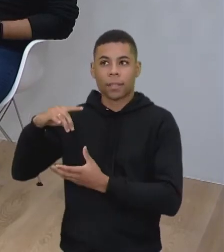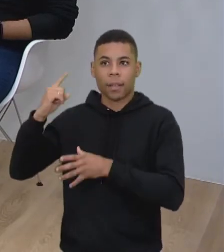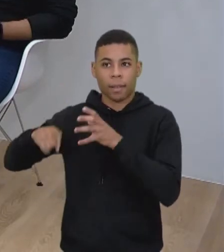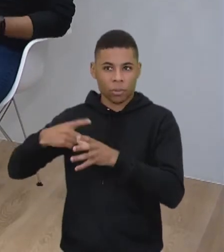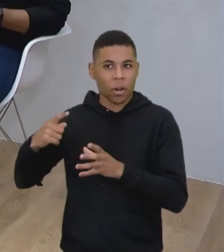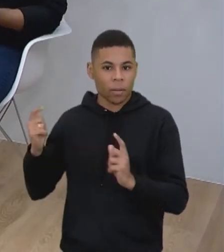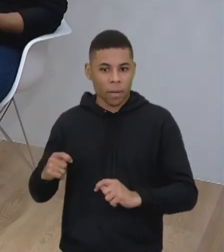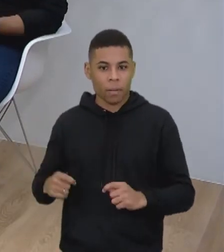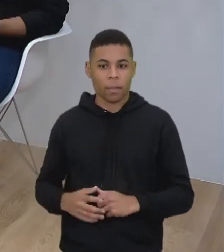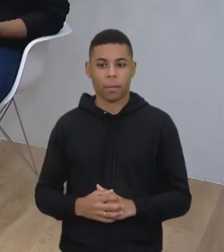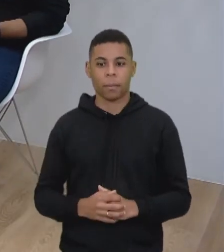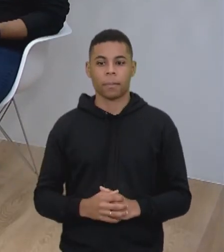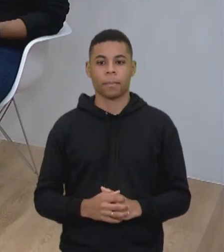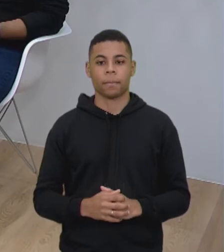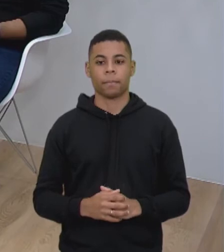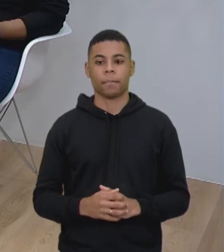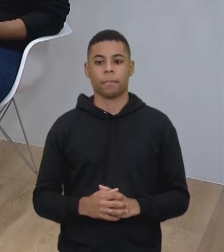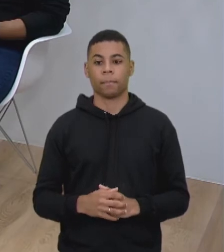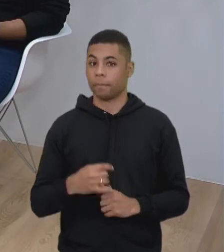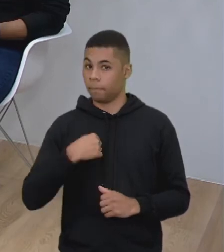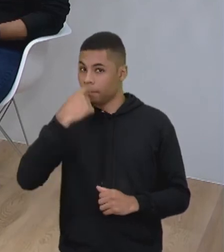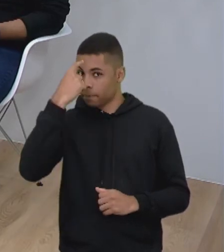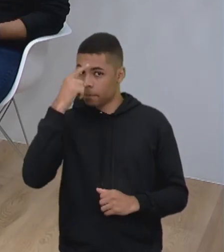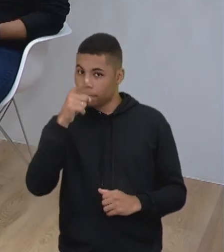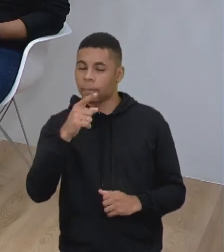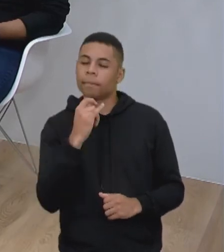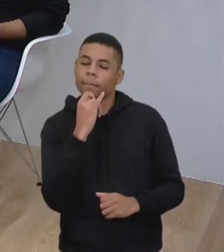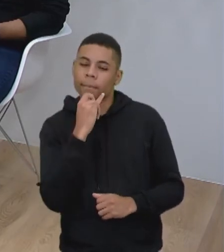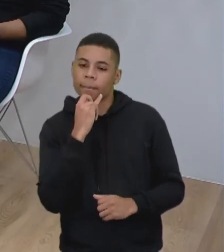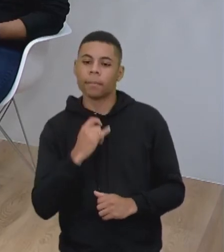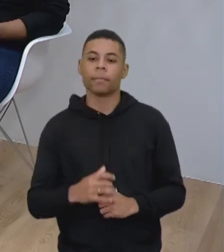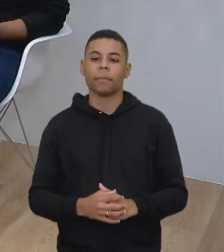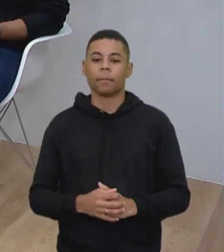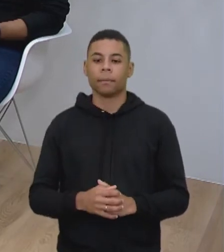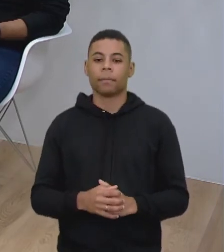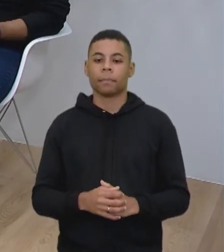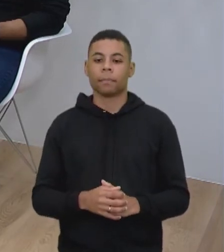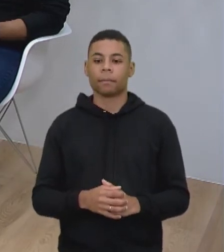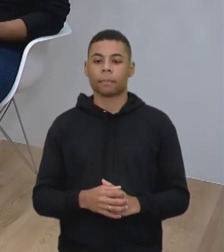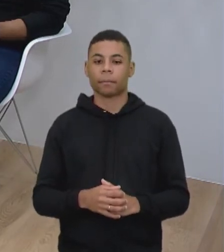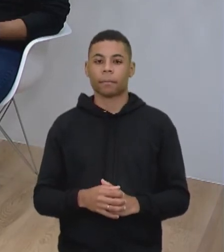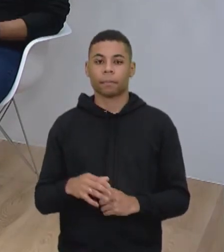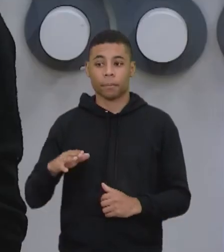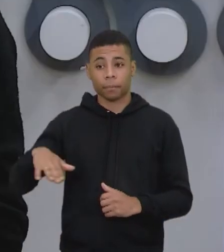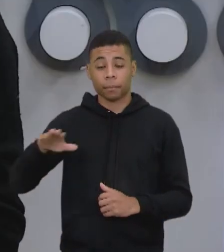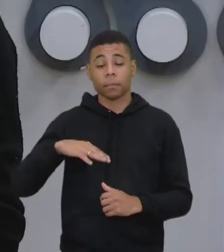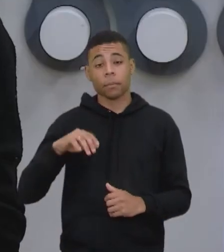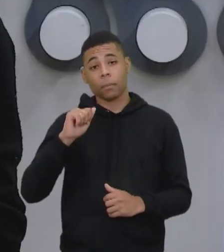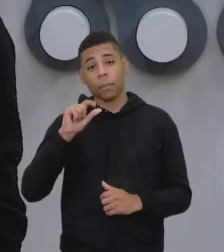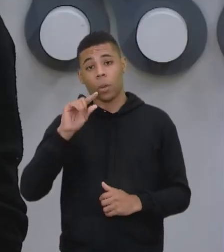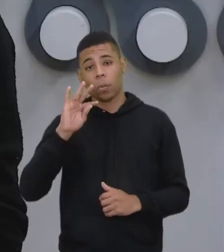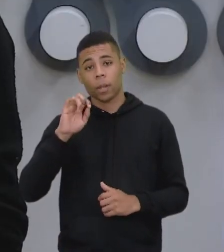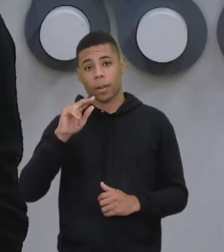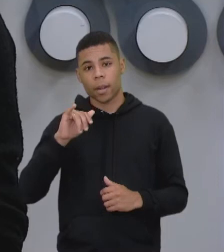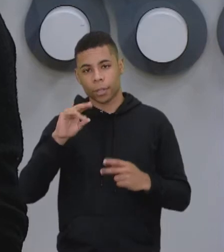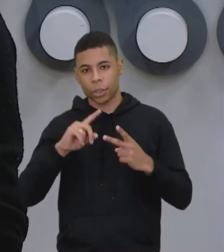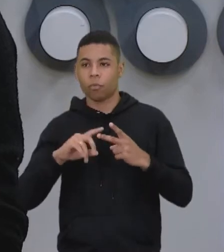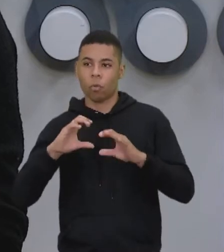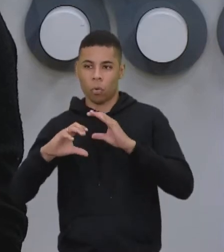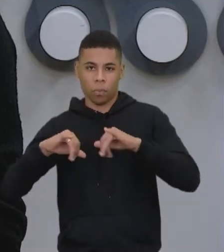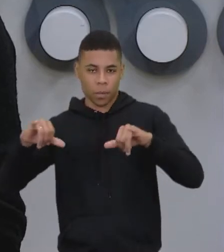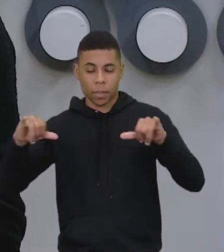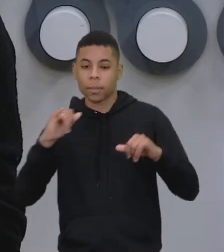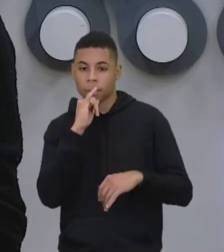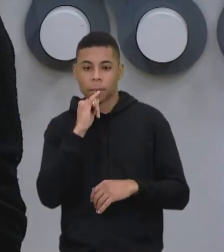Então, eu pensei exatamente nisso, né? No alternativo, no comunitário. Isso. Porque a eficiência a gente sempre descreve que é